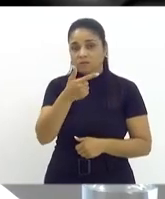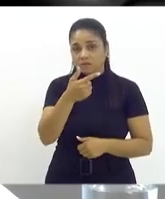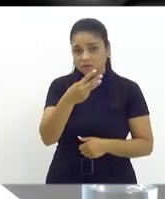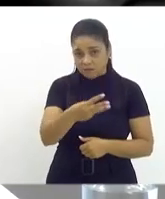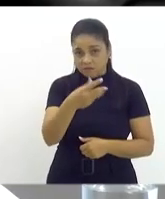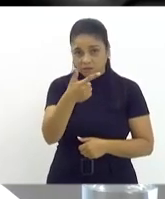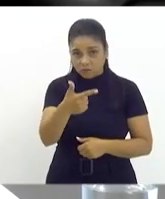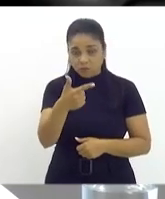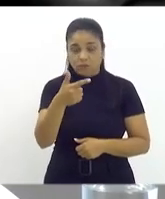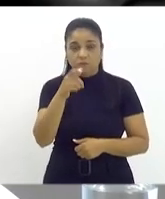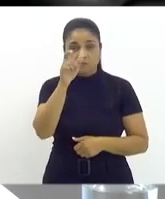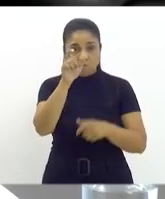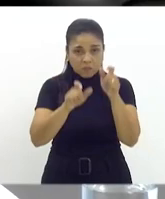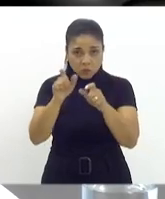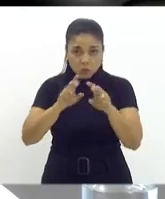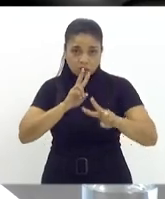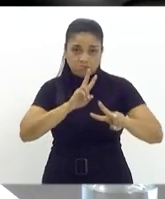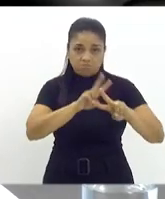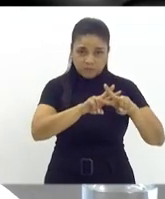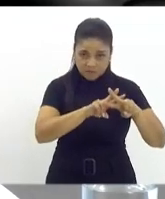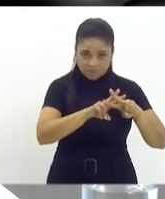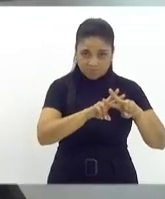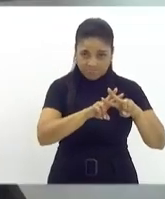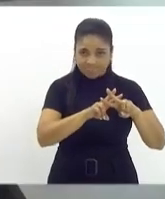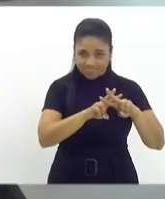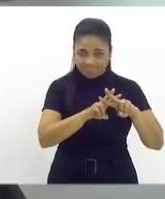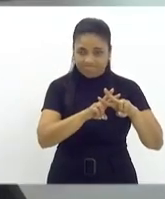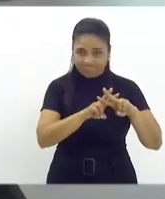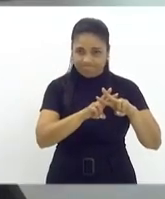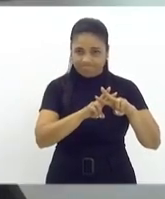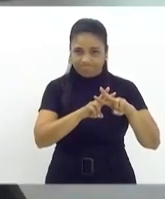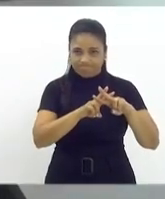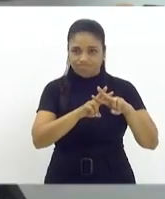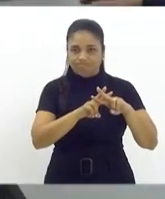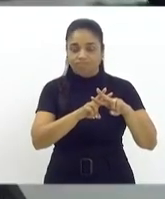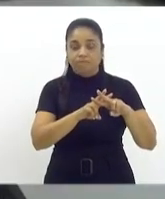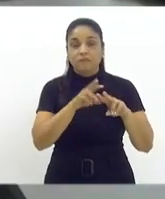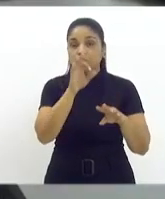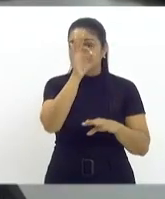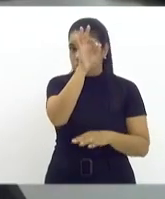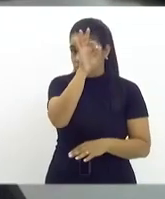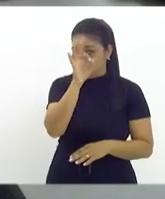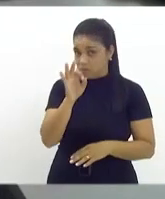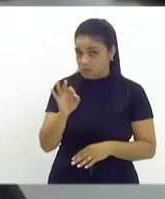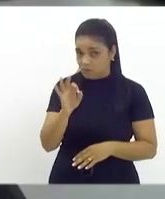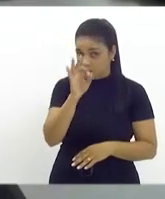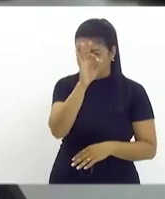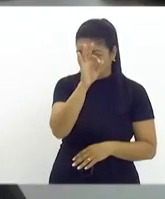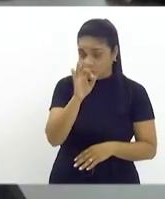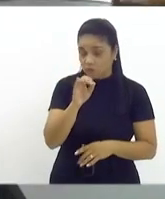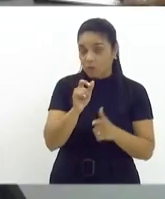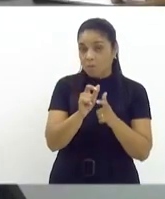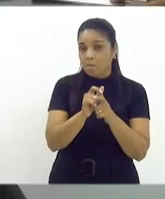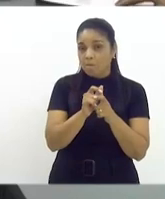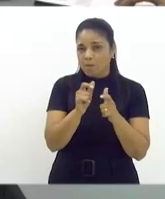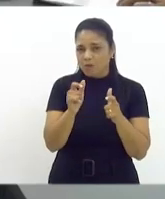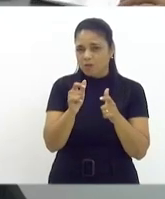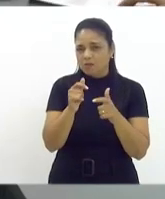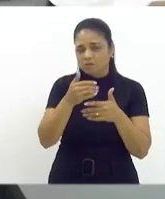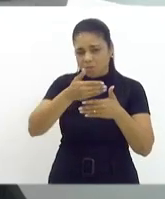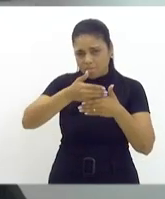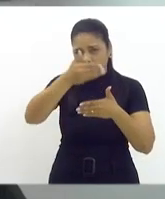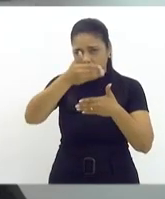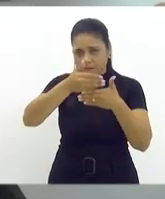presas esse desse percentual né A maioria mais à frente um